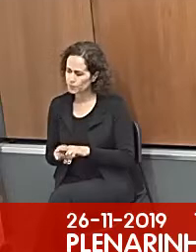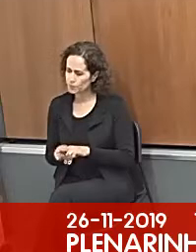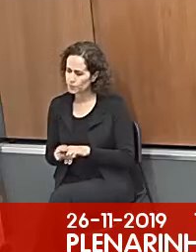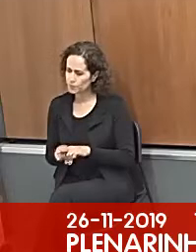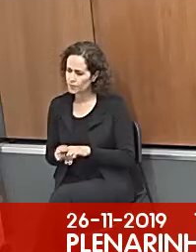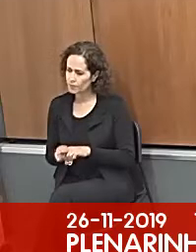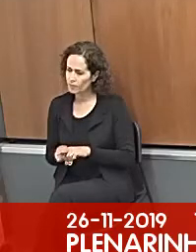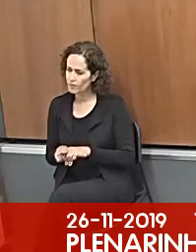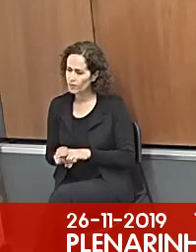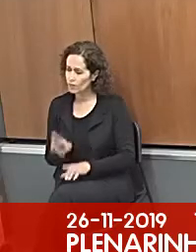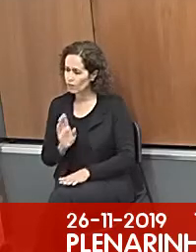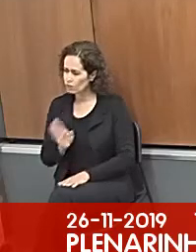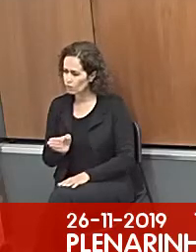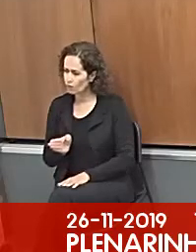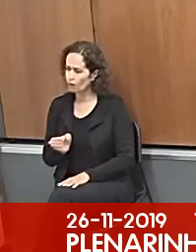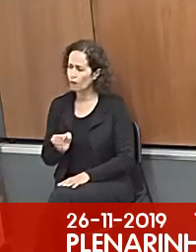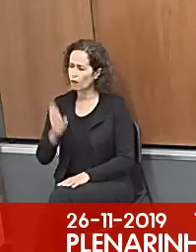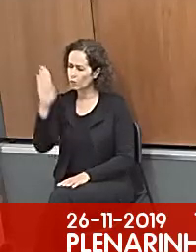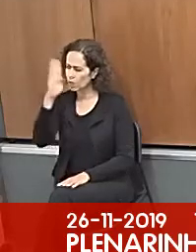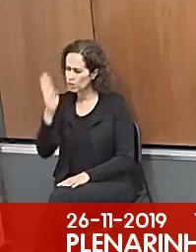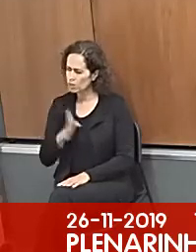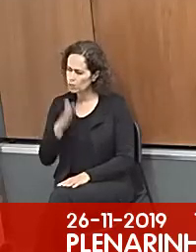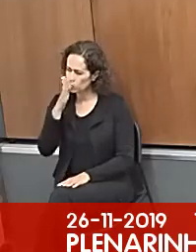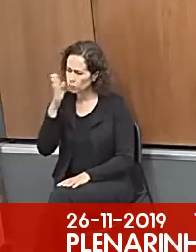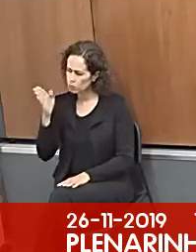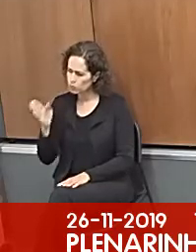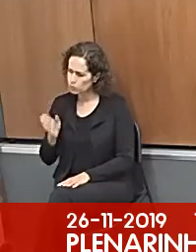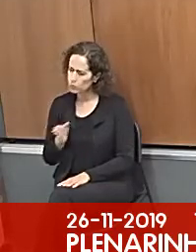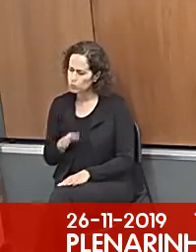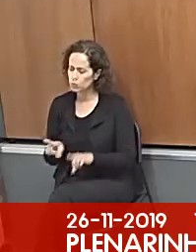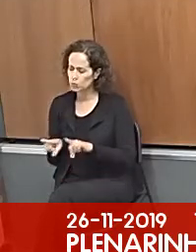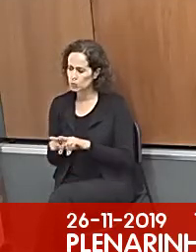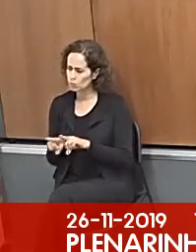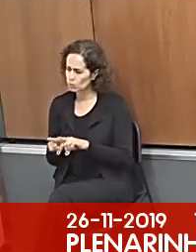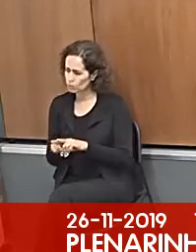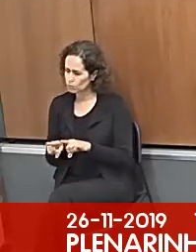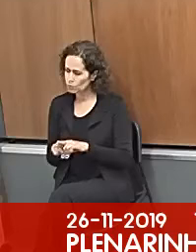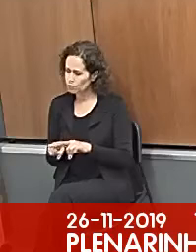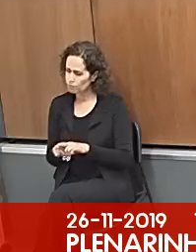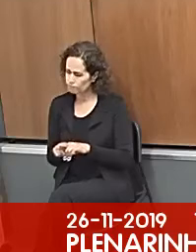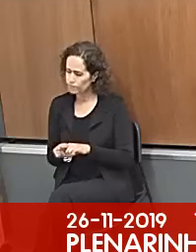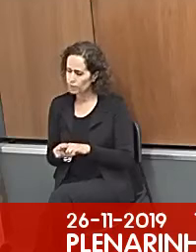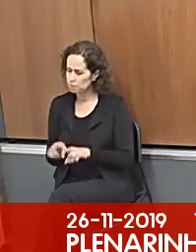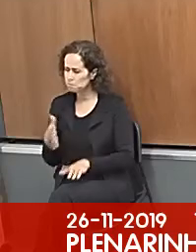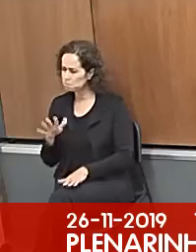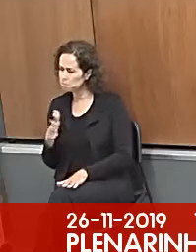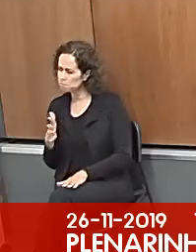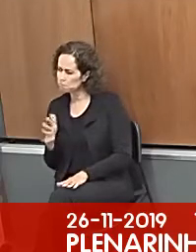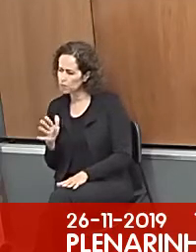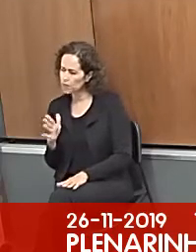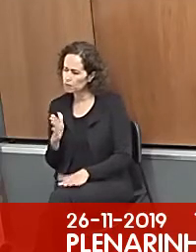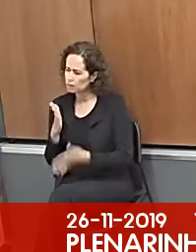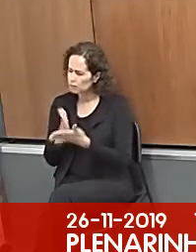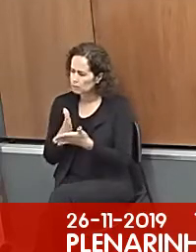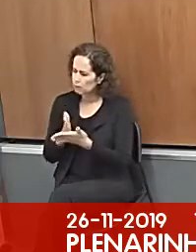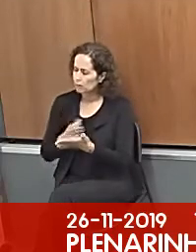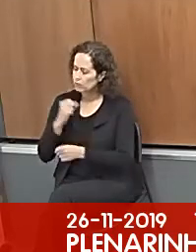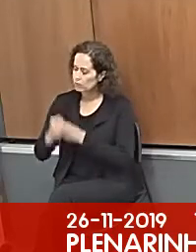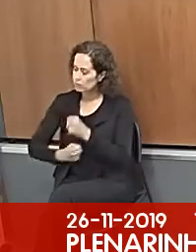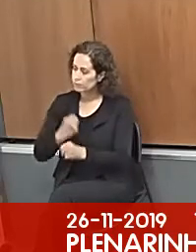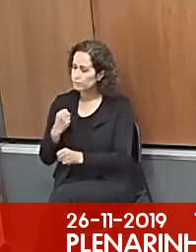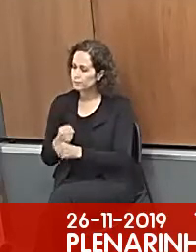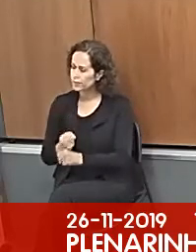tem percorrido o Brasil inteiro também e que, até meados do ano que vem, ele acredita que se